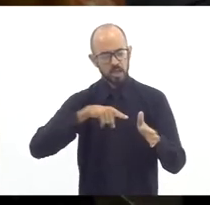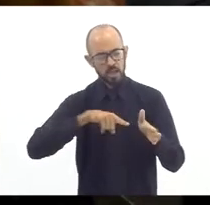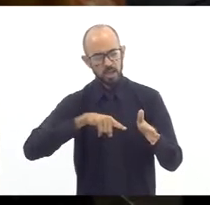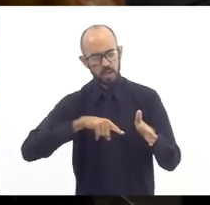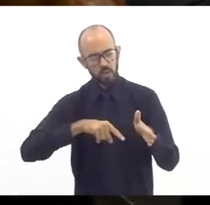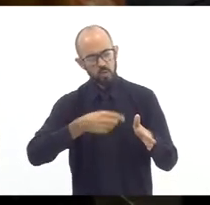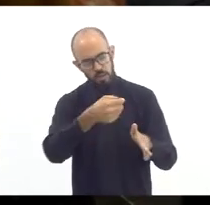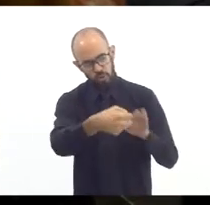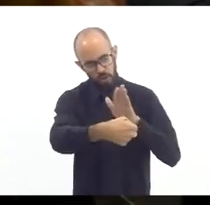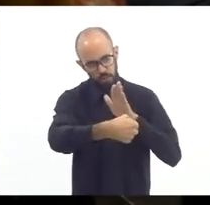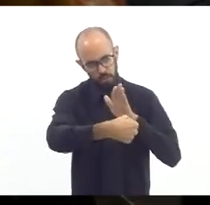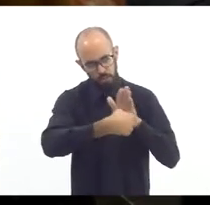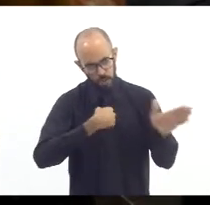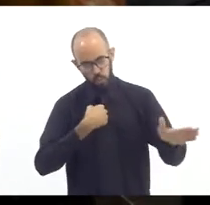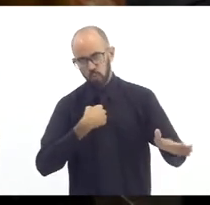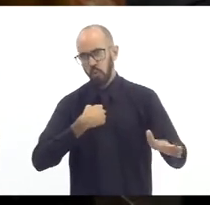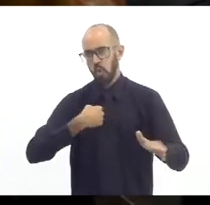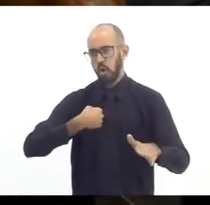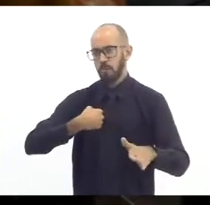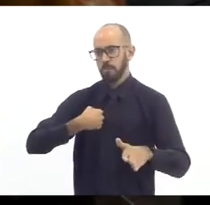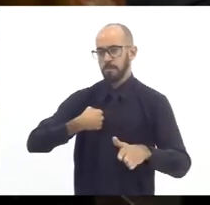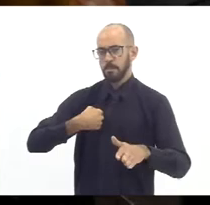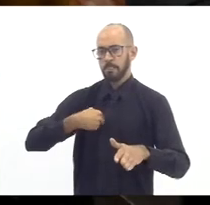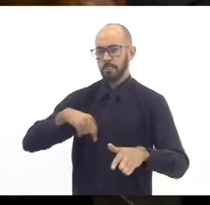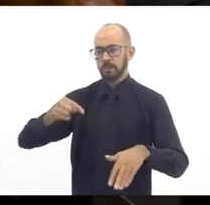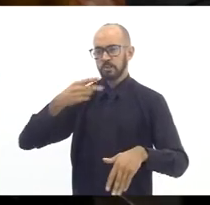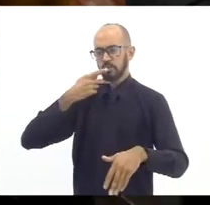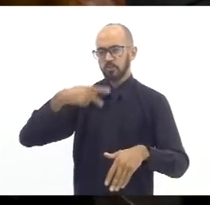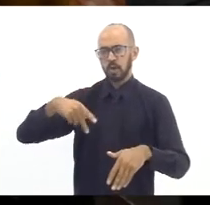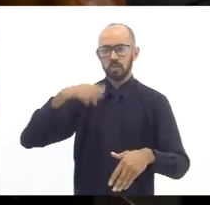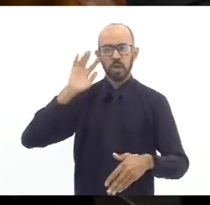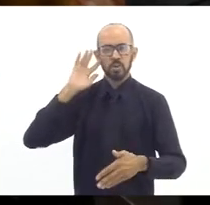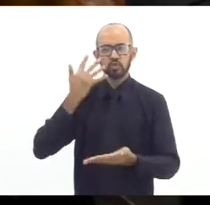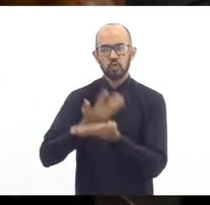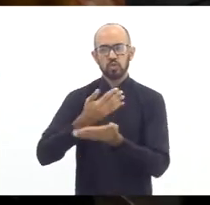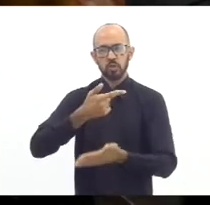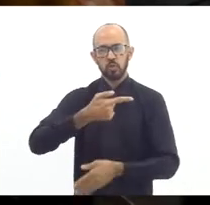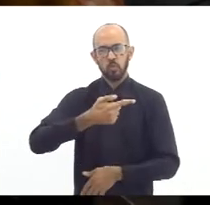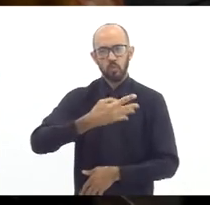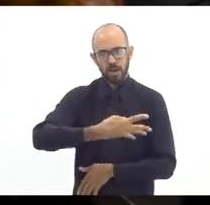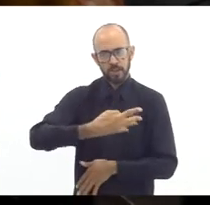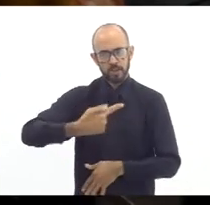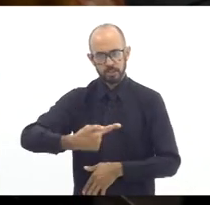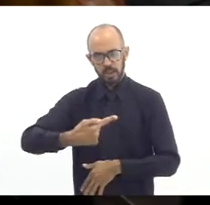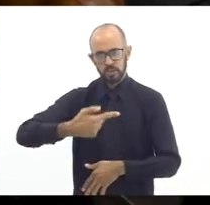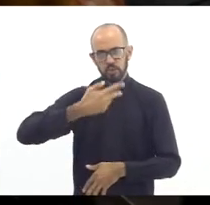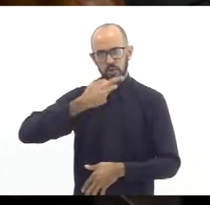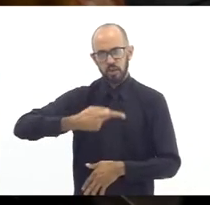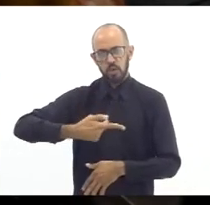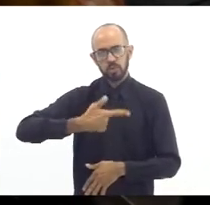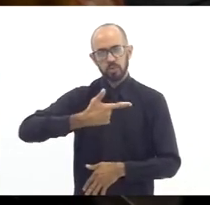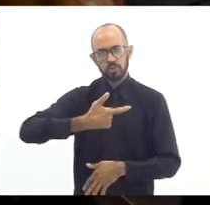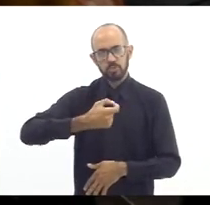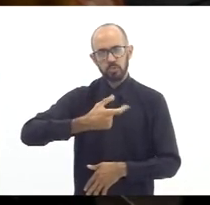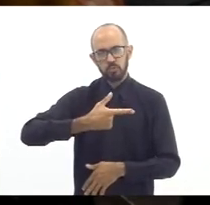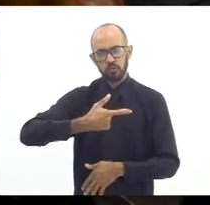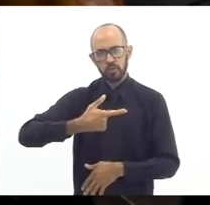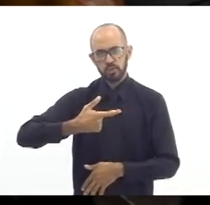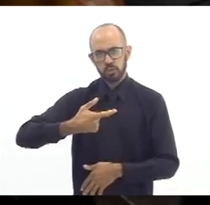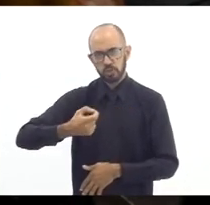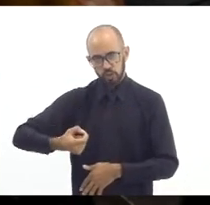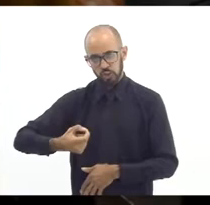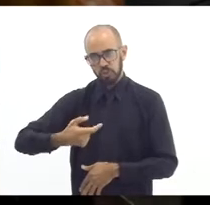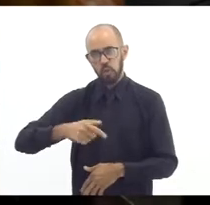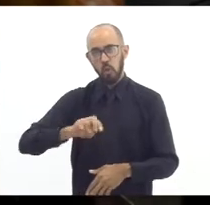que eu ainda não tive oportunidade de responder. Nós falamos sobre a Resolução 47. A senhora perguntou se nos anos 2020 e 2021 não